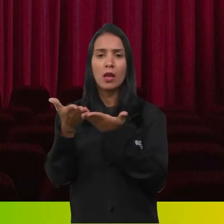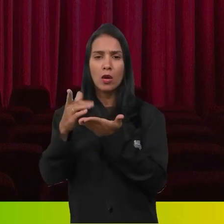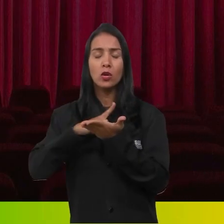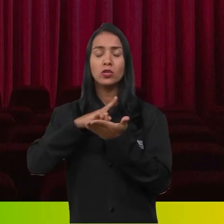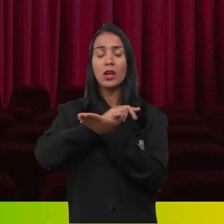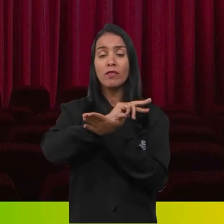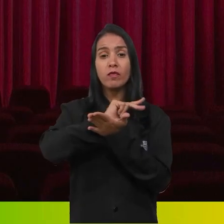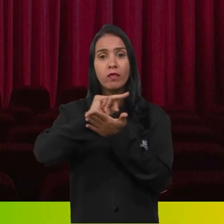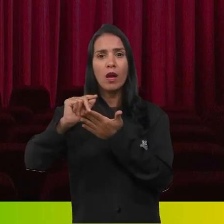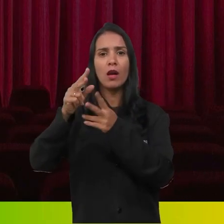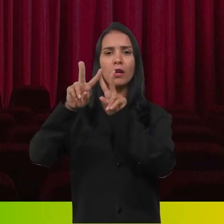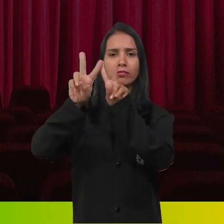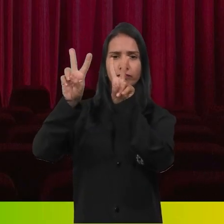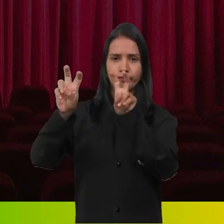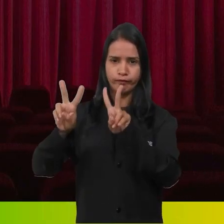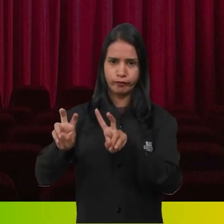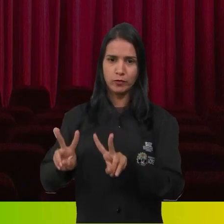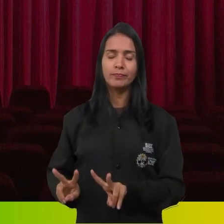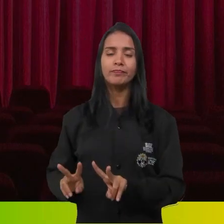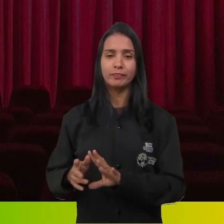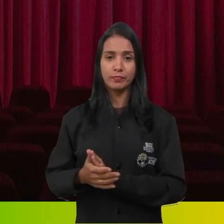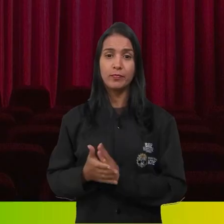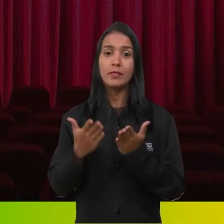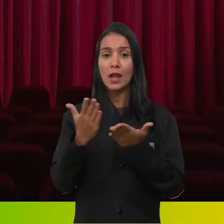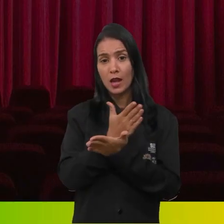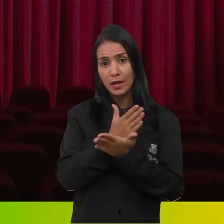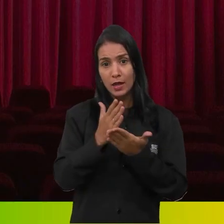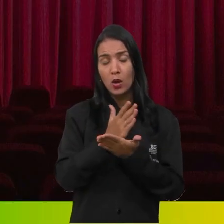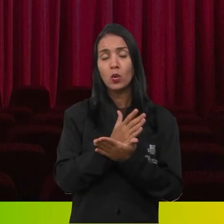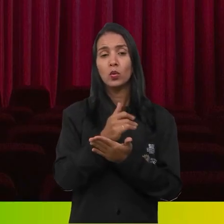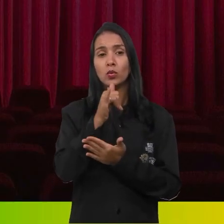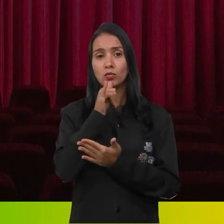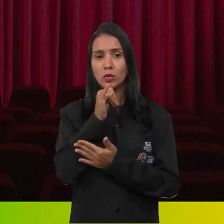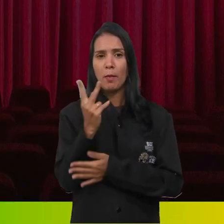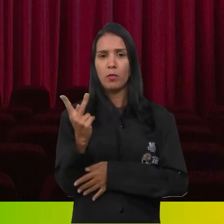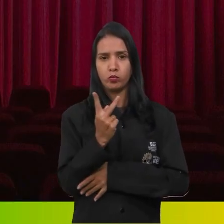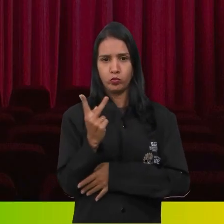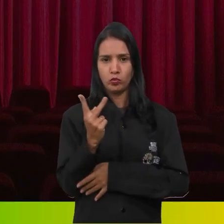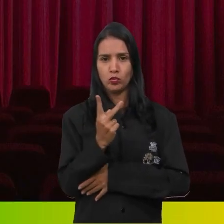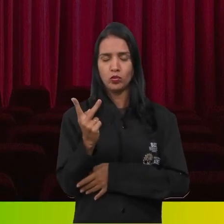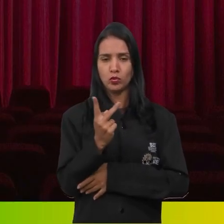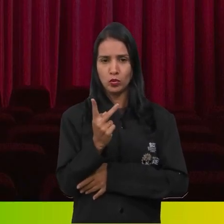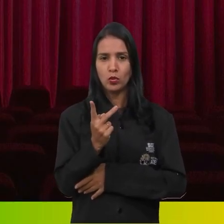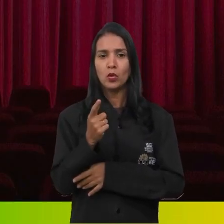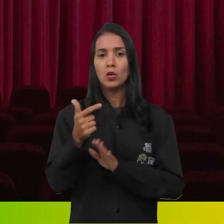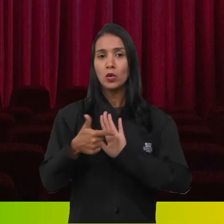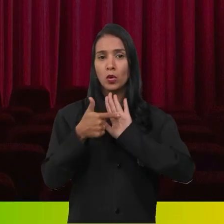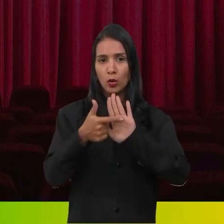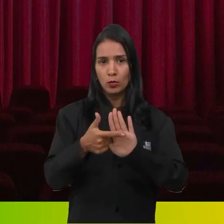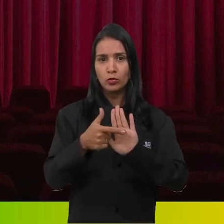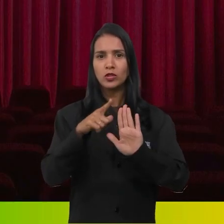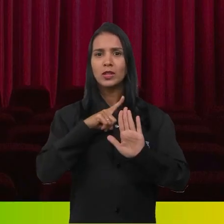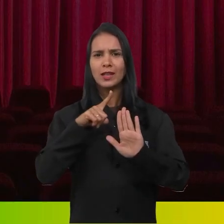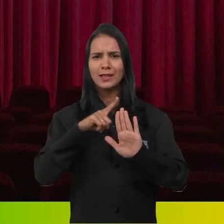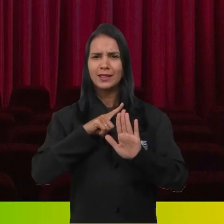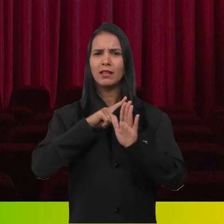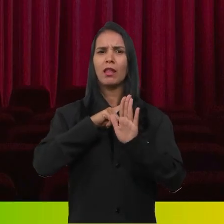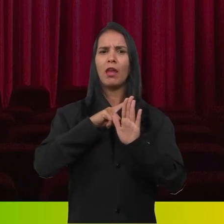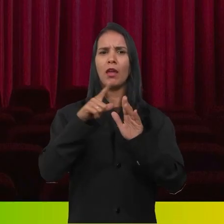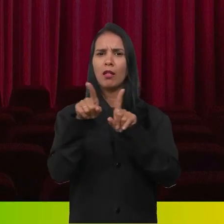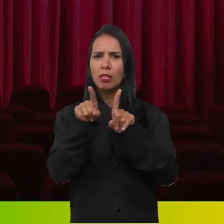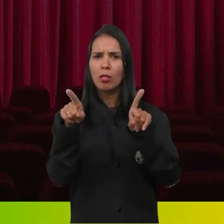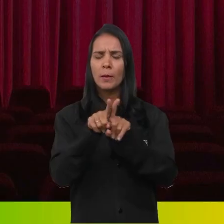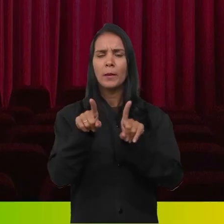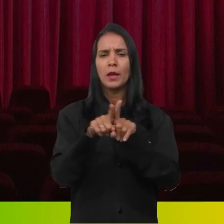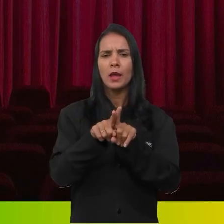temas, e essas aí que eu citei para vocês, como Cidade de Deus, Tropa de Elite, Bacurau, são obras do